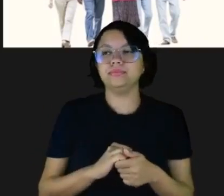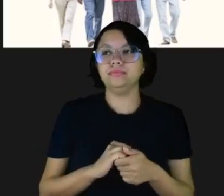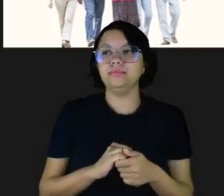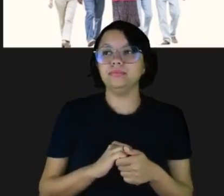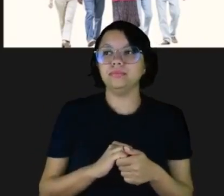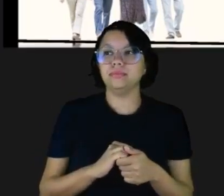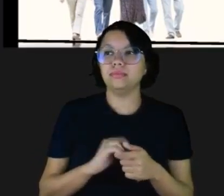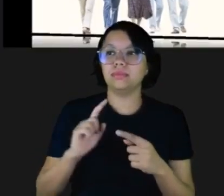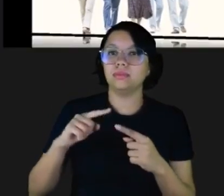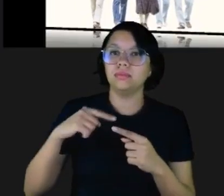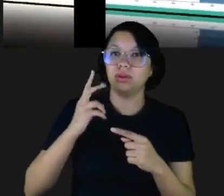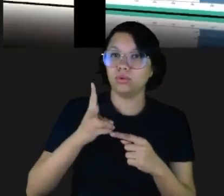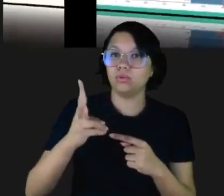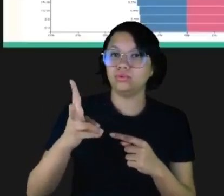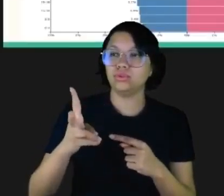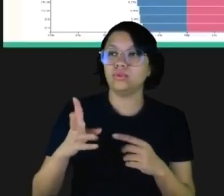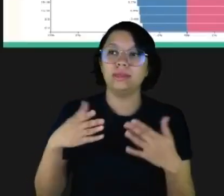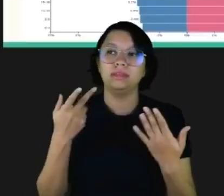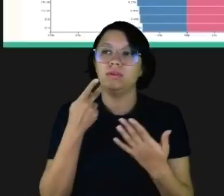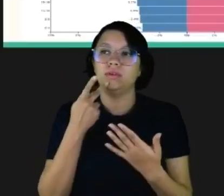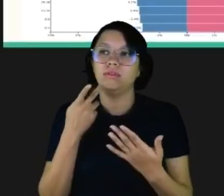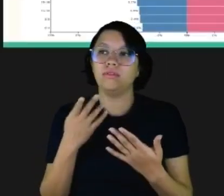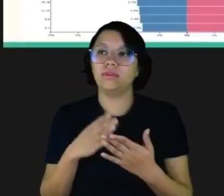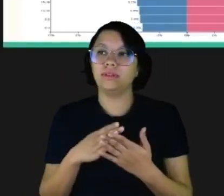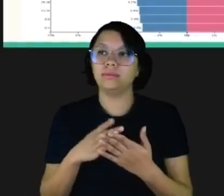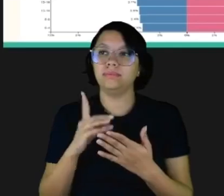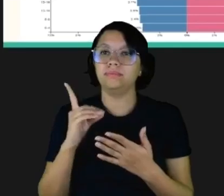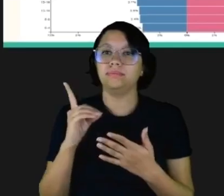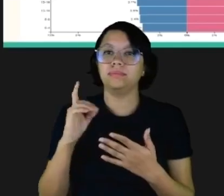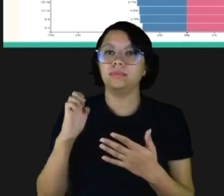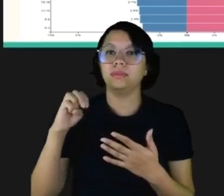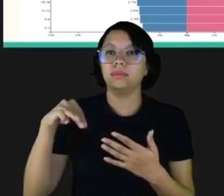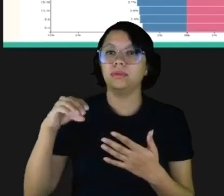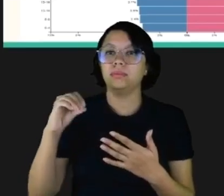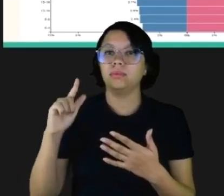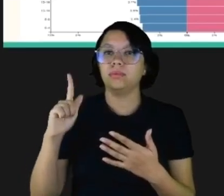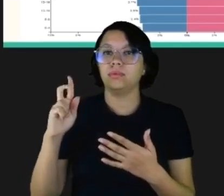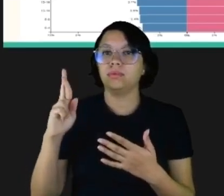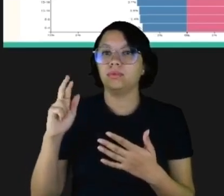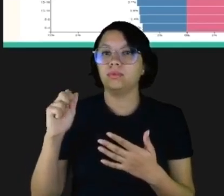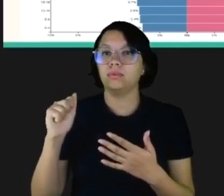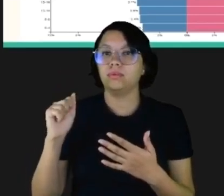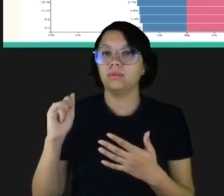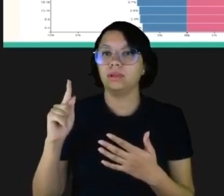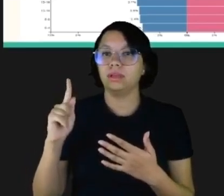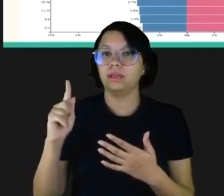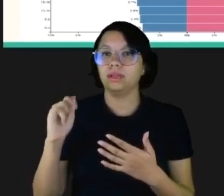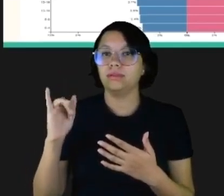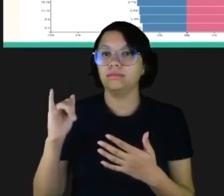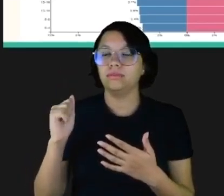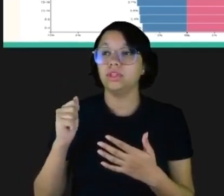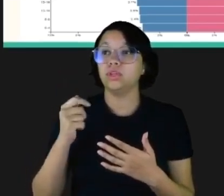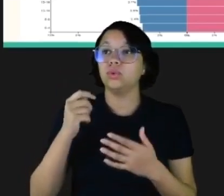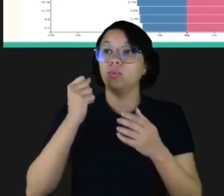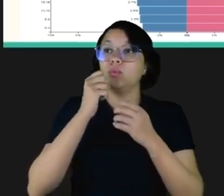nós vamos ter. Como eu dizia, né, a demografia do envelhecimento hoje, isso aqui é uma pirâmide populacional que já não é